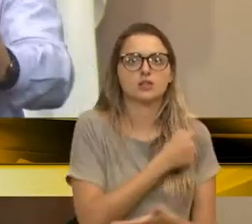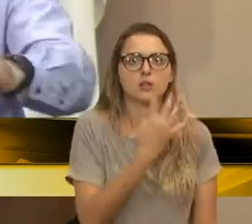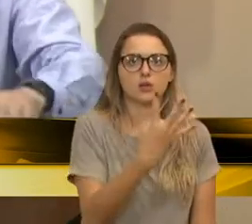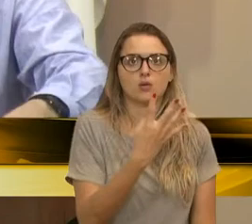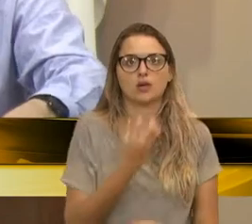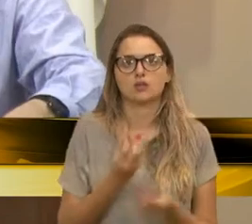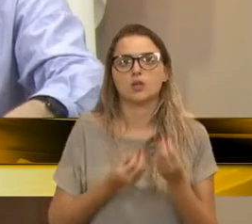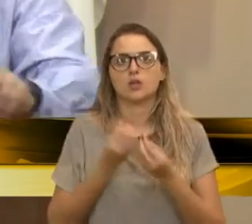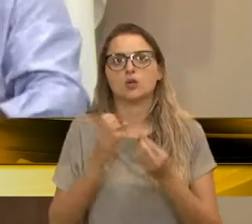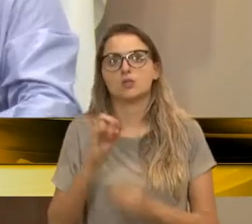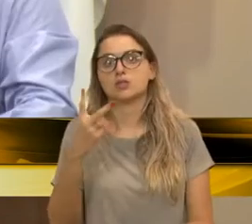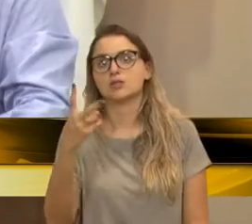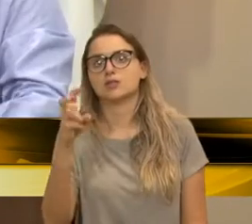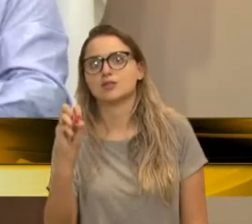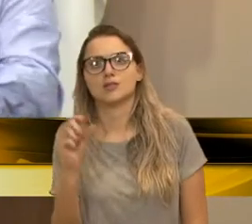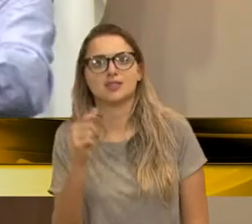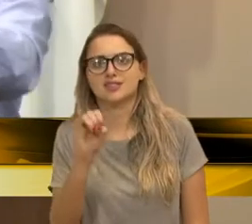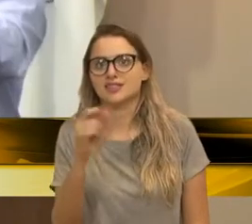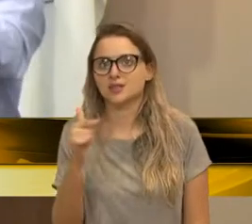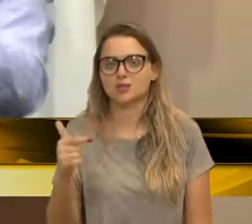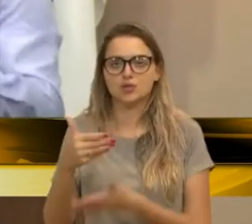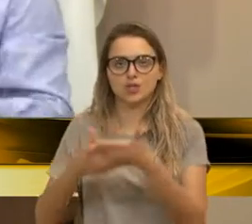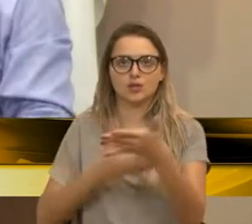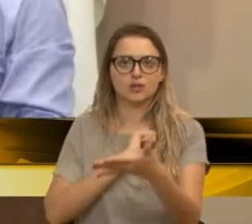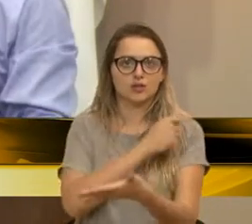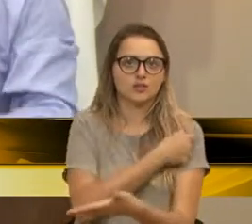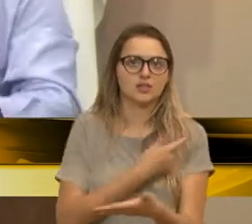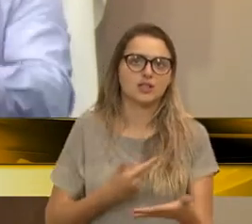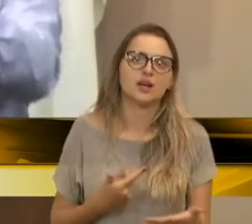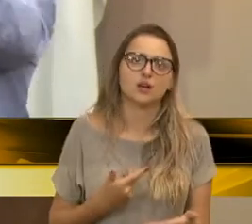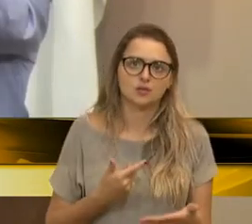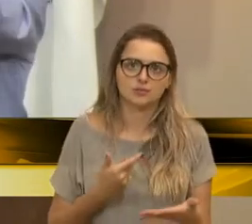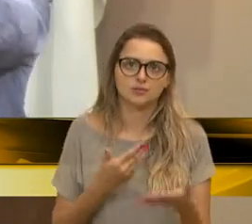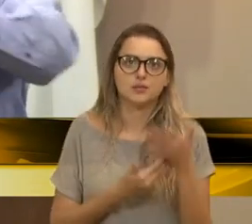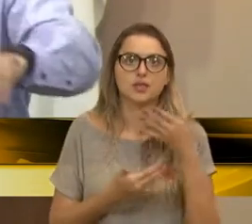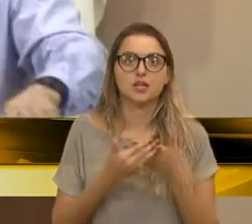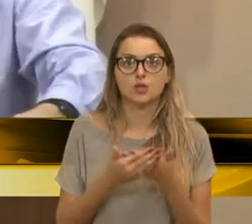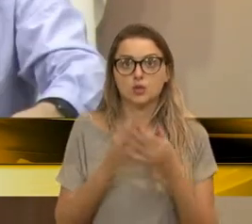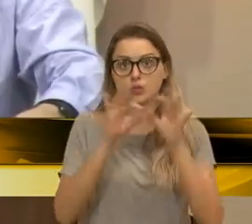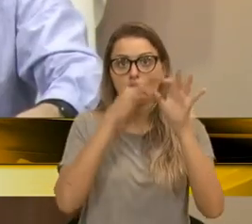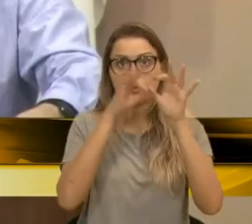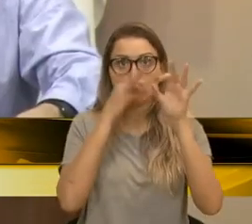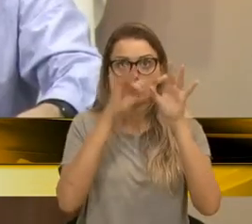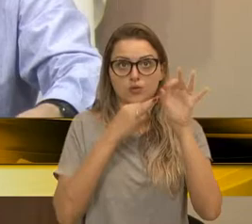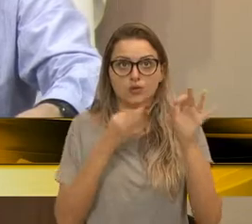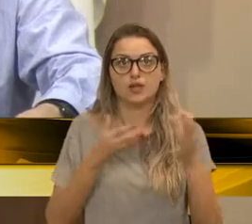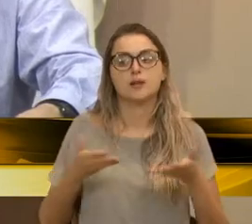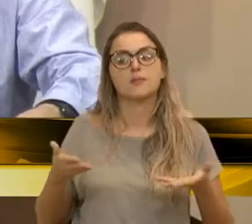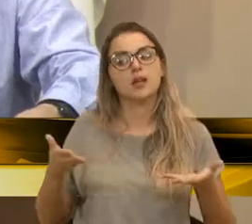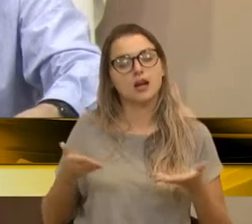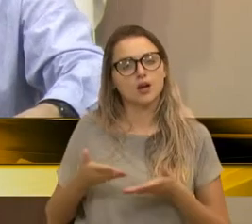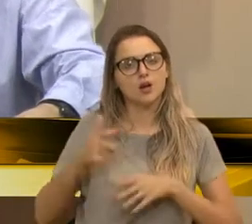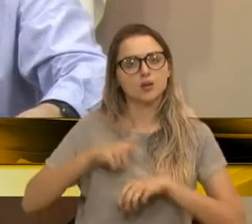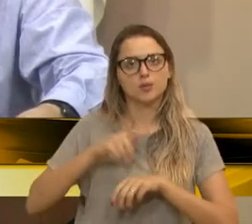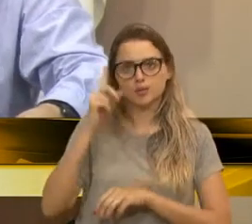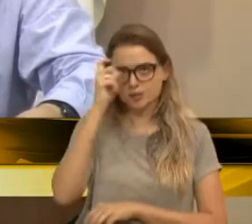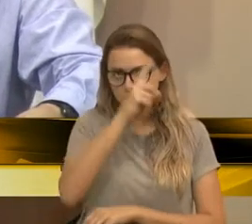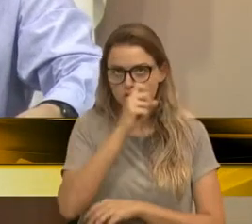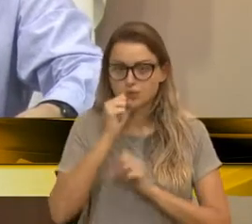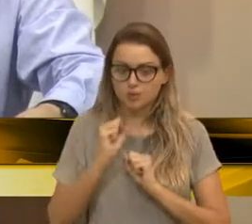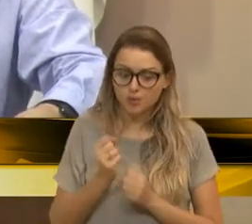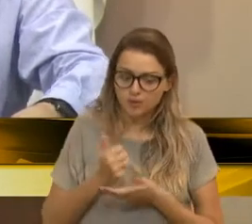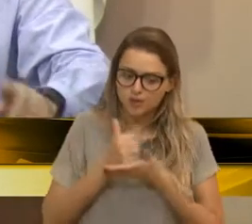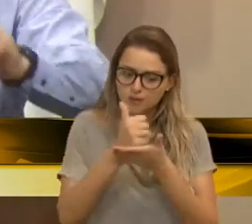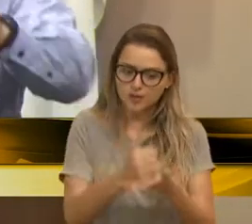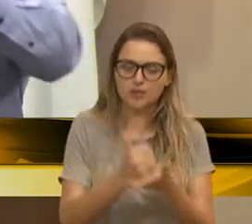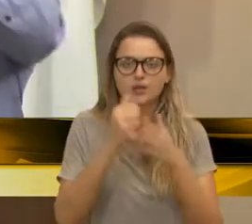250 se não tiver? Agora, esse auxílio, esse salário, muitas vezes nesse momento de dificuldade, pode auxiliar a